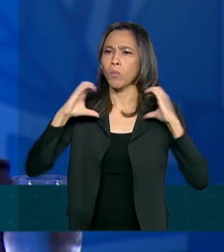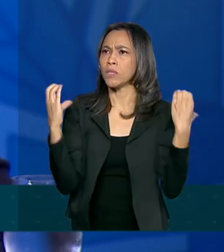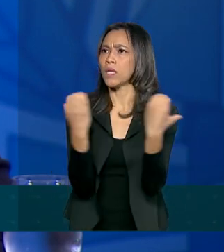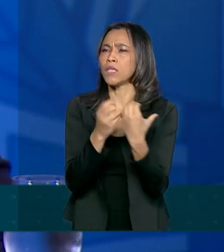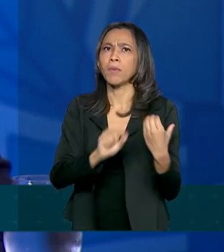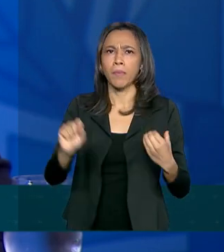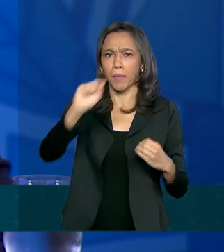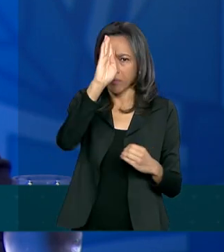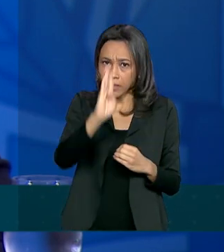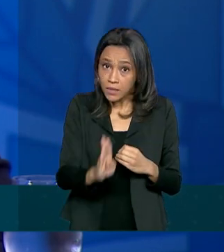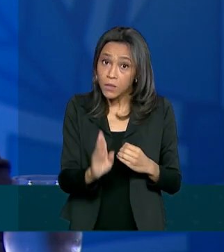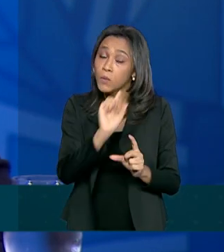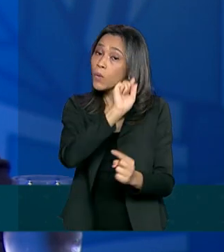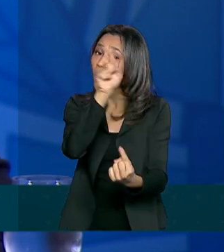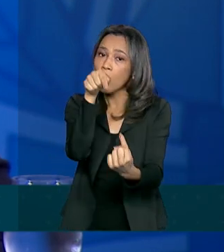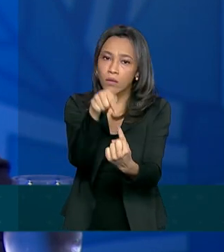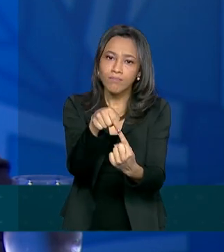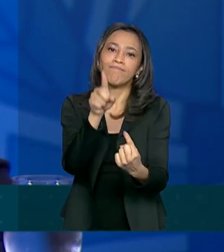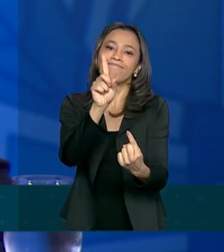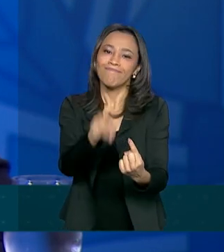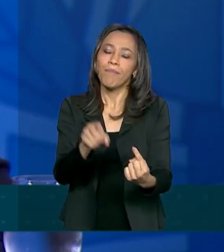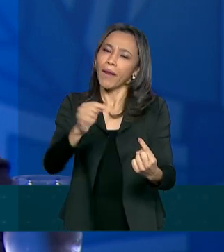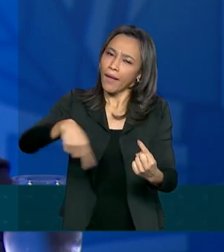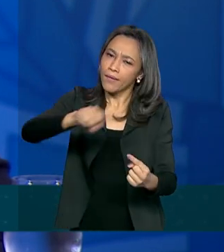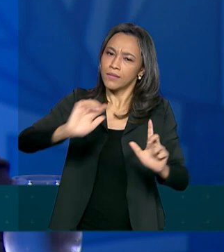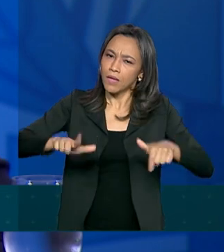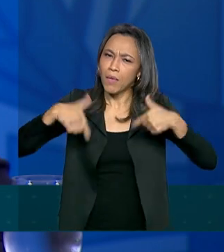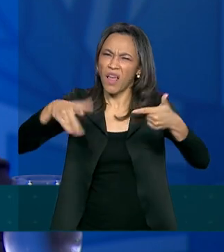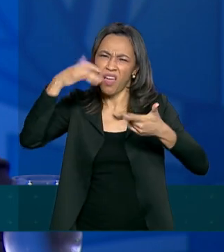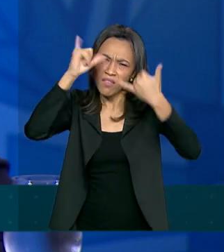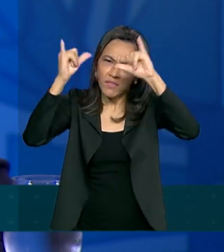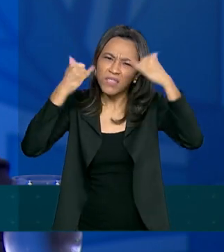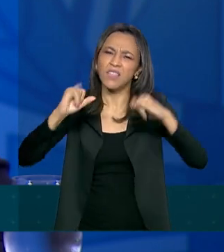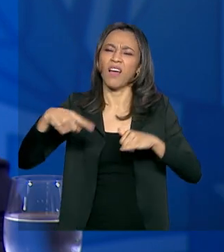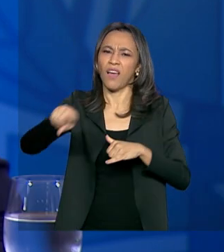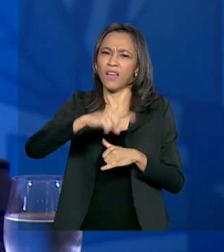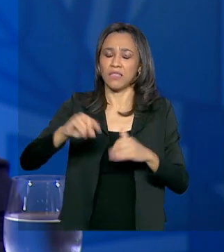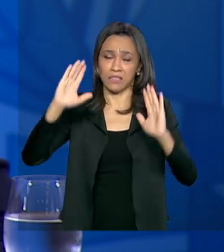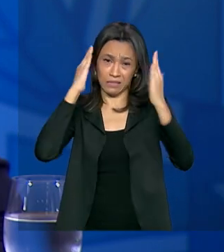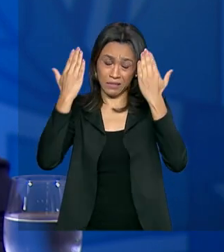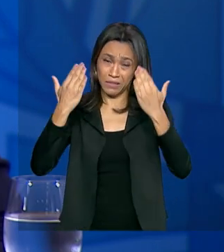brasileiras e usando é atuar na prevenção dessas duas morbidades